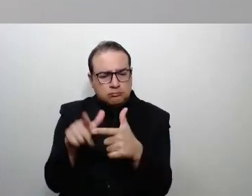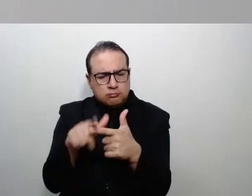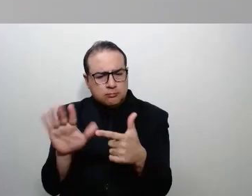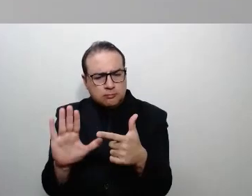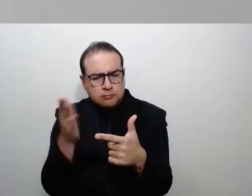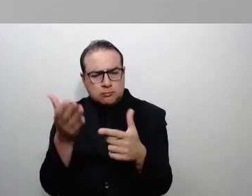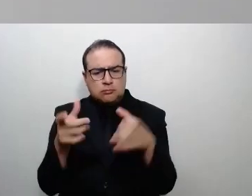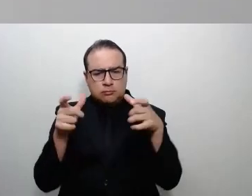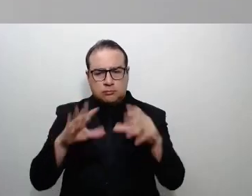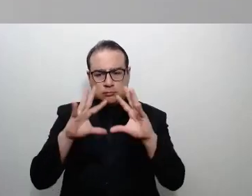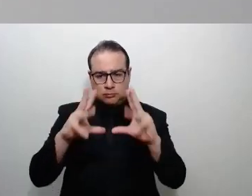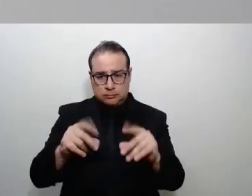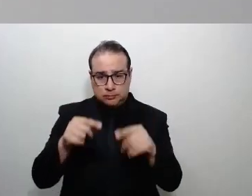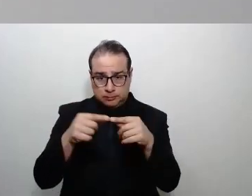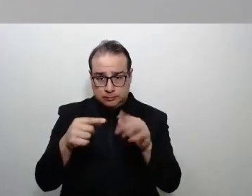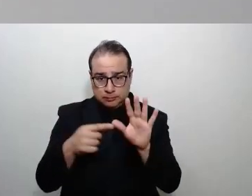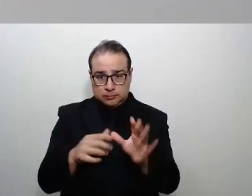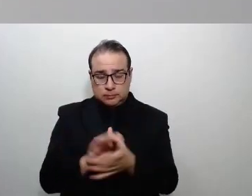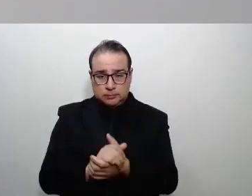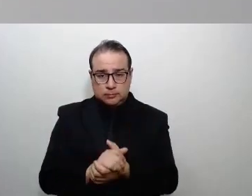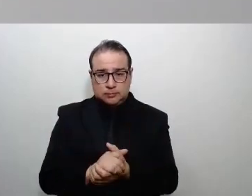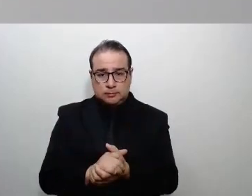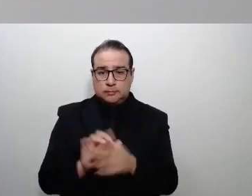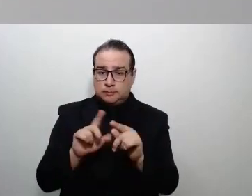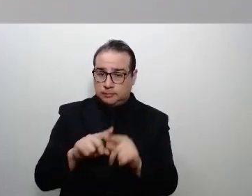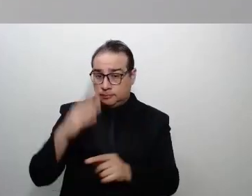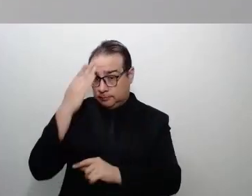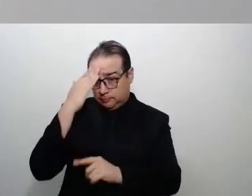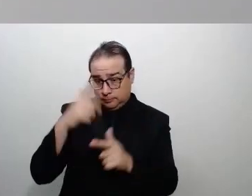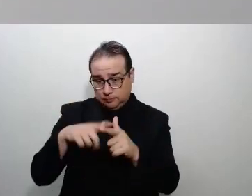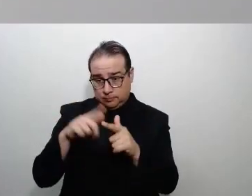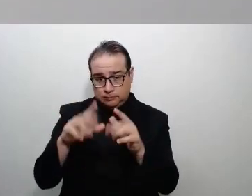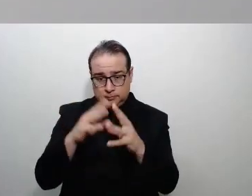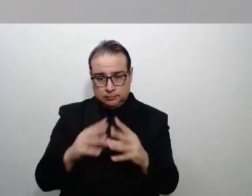dessas ações ambientais e sanar